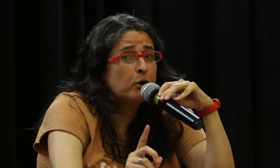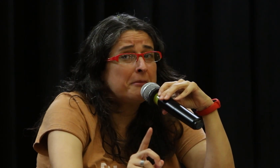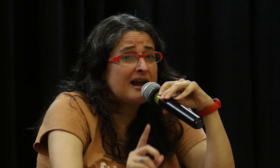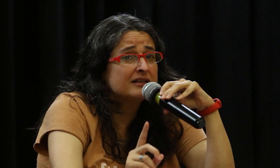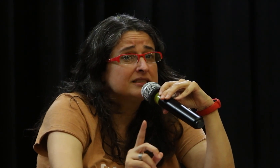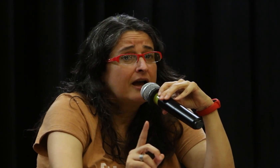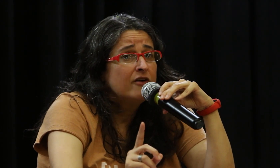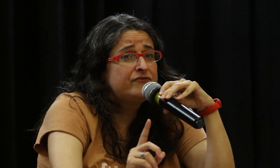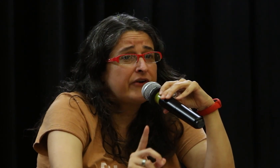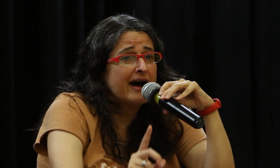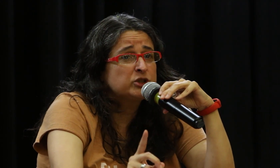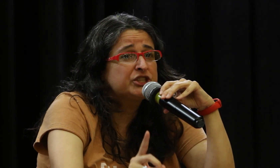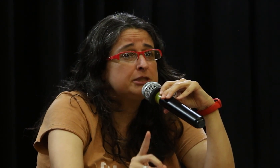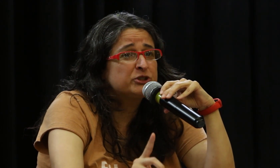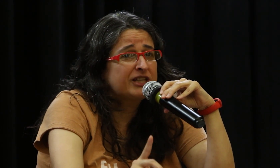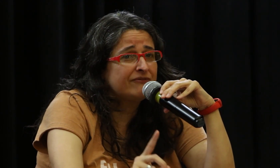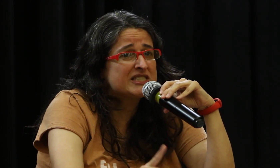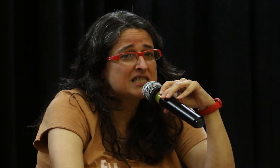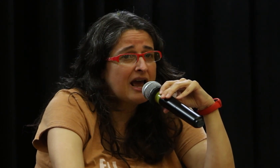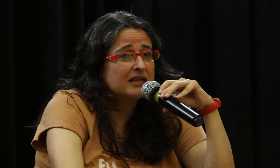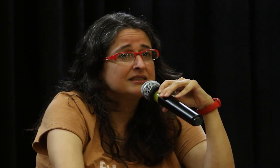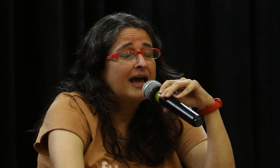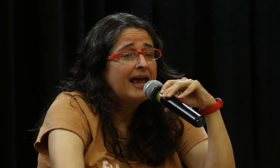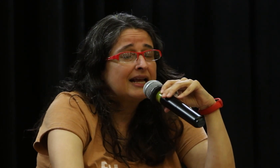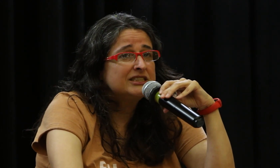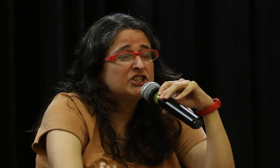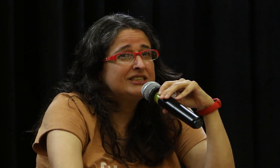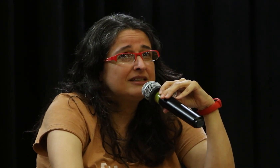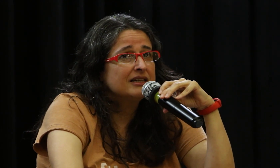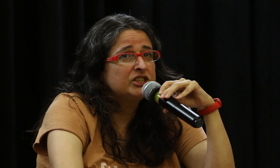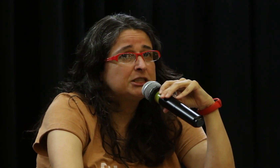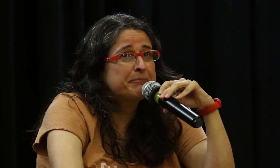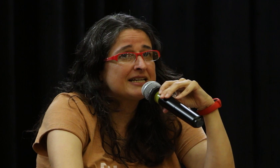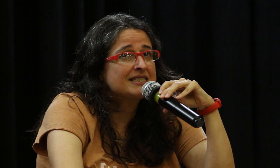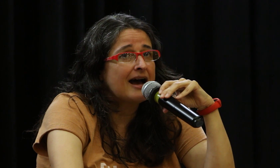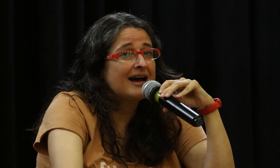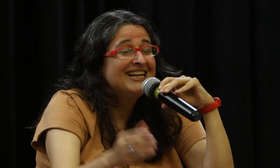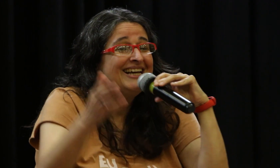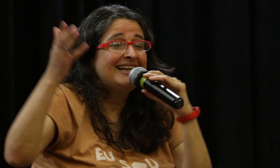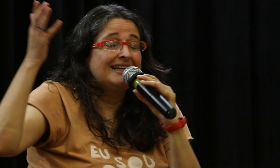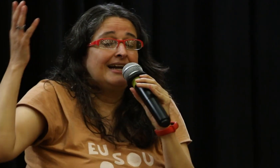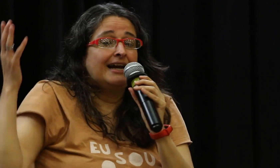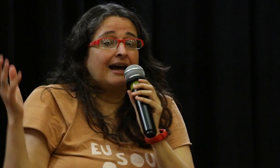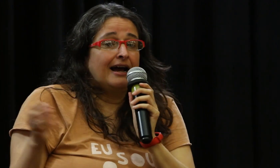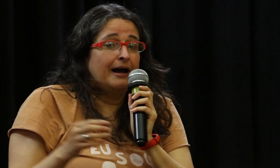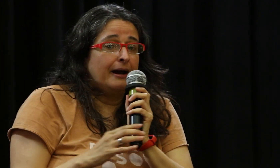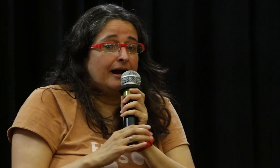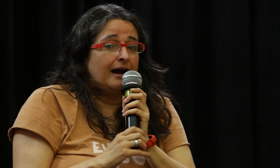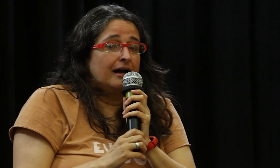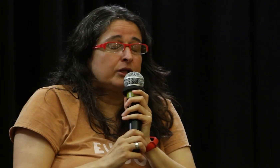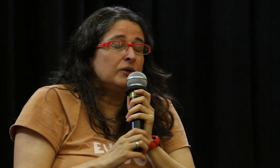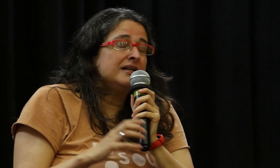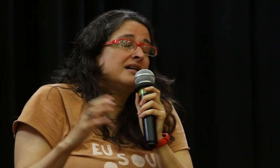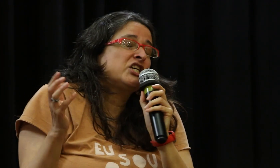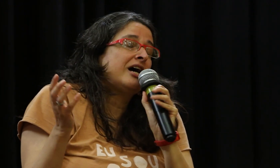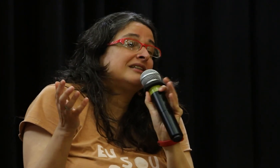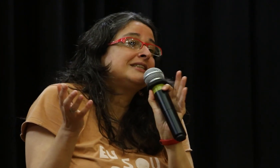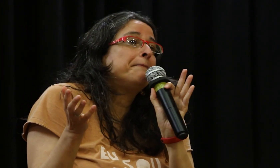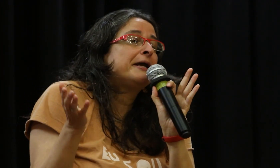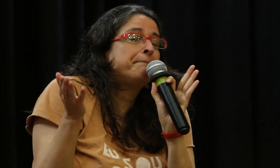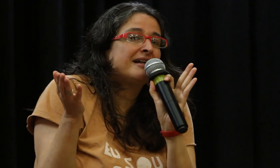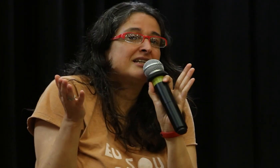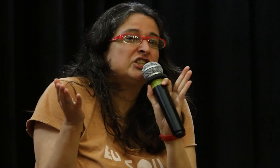E principalmente, vários tipos de deficiência. Se a gente pensar a teoria